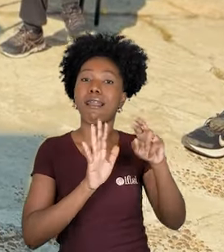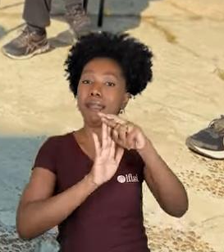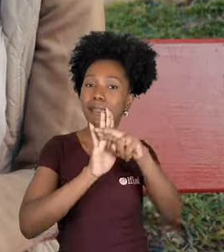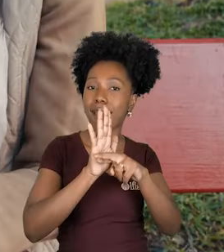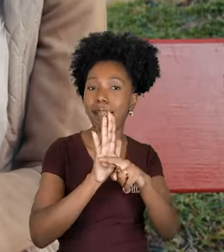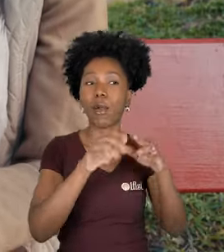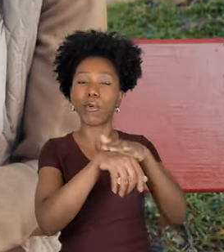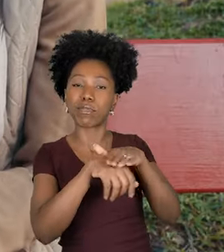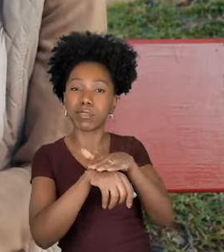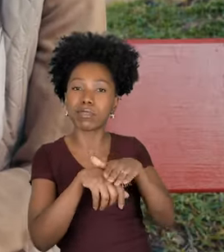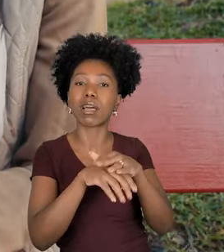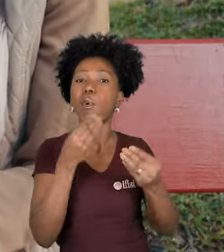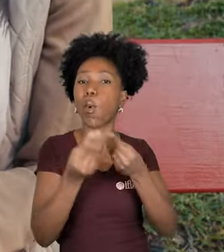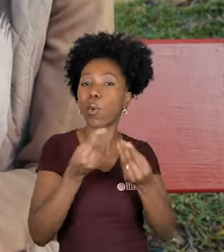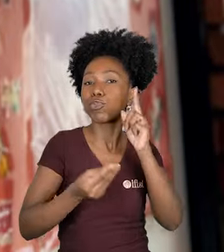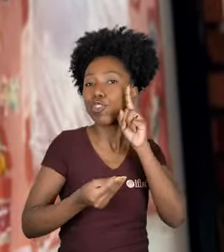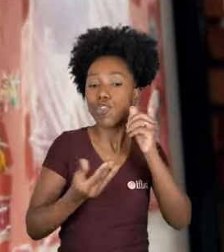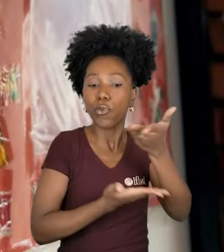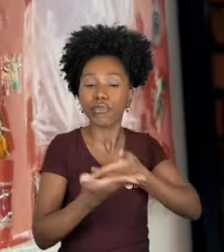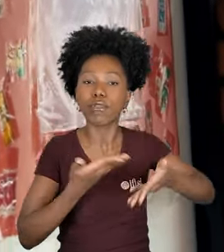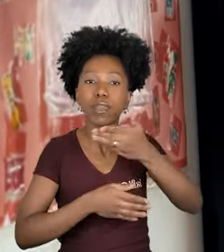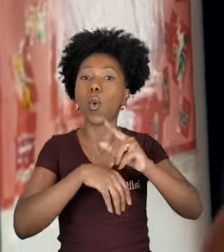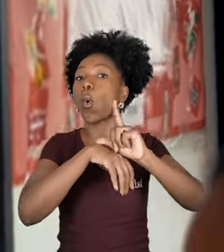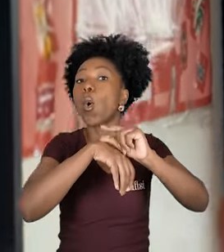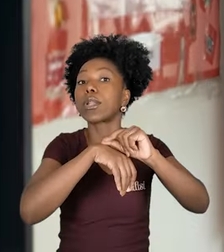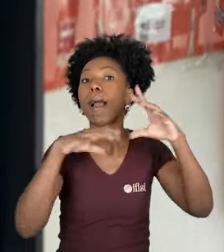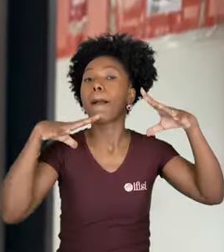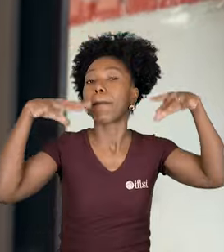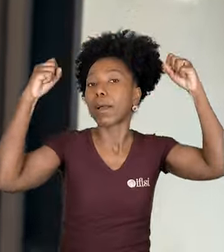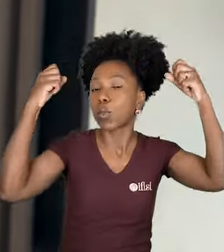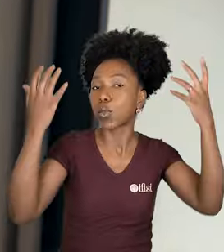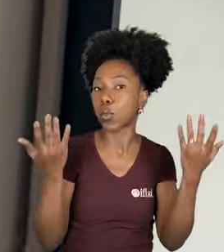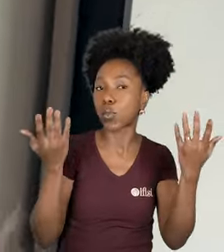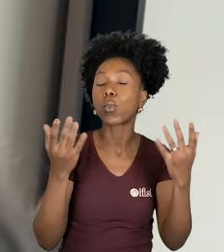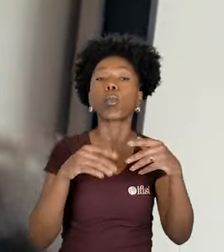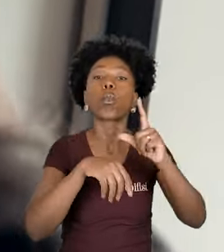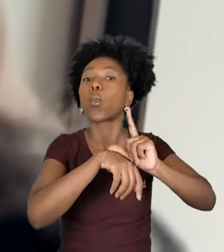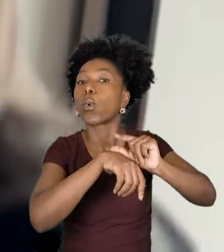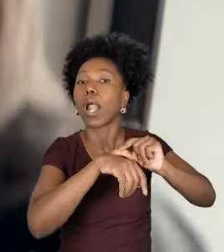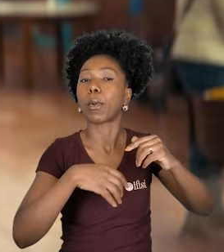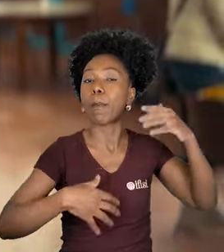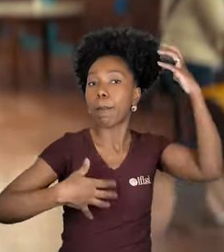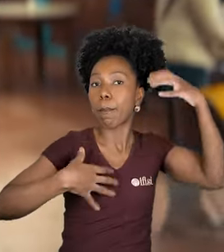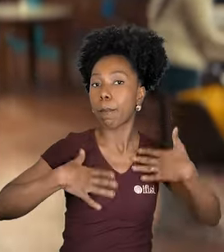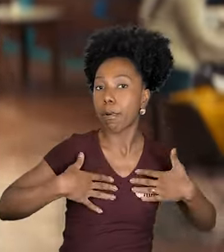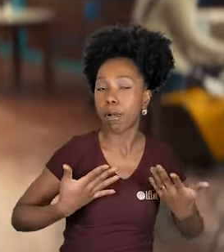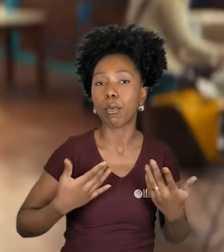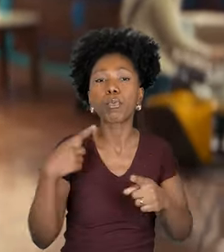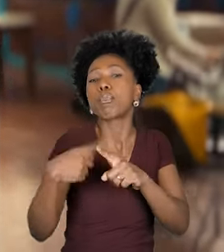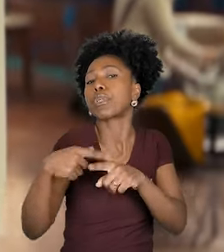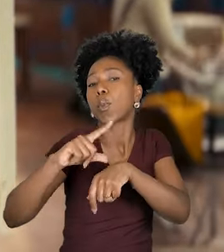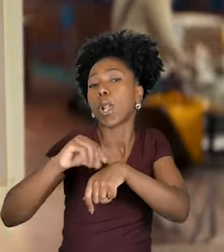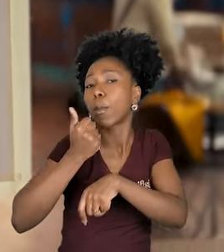fazia das regras do cotidiano, de como, que horas apagar a luz, que horas organizar o banho, por que que